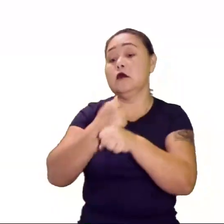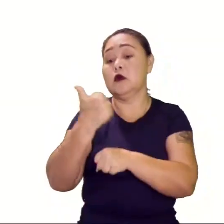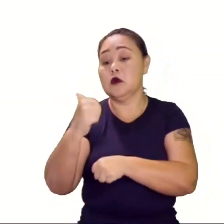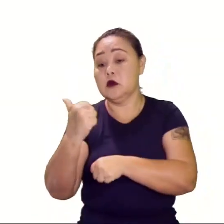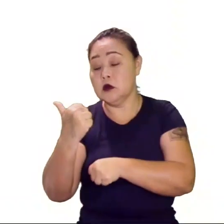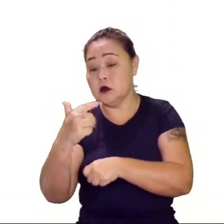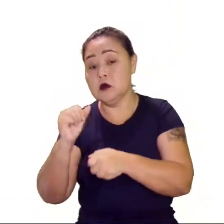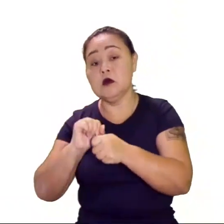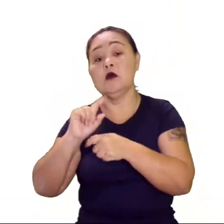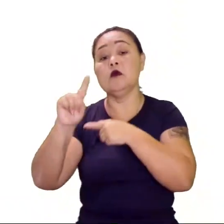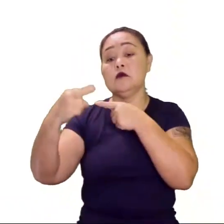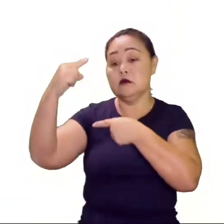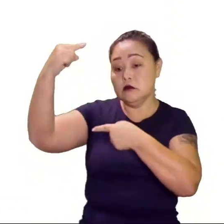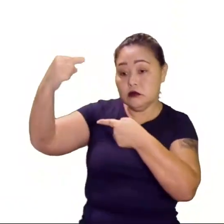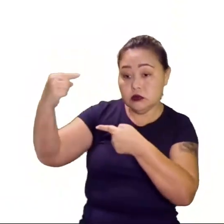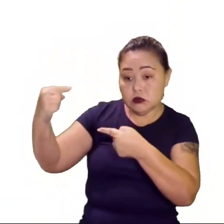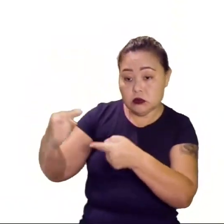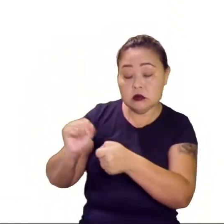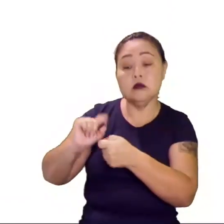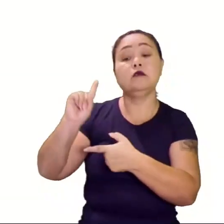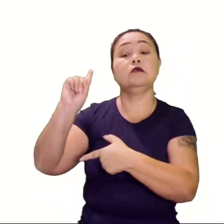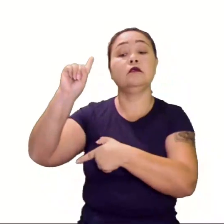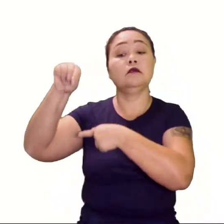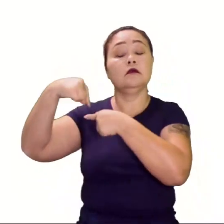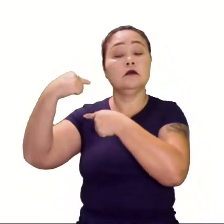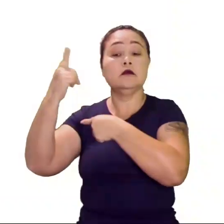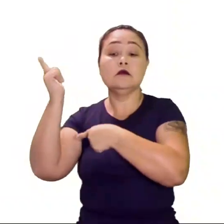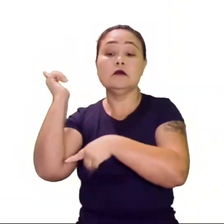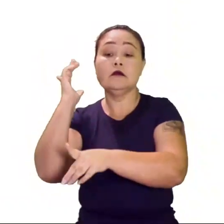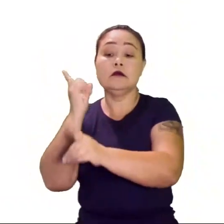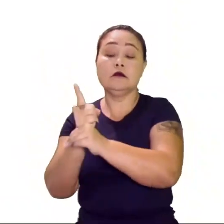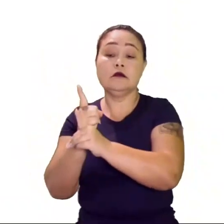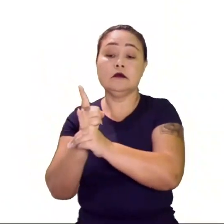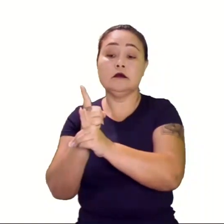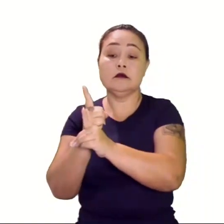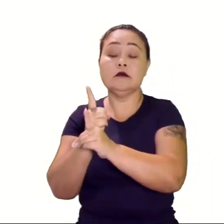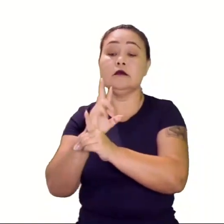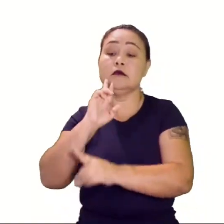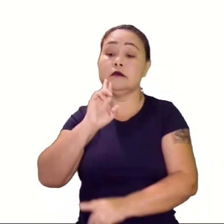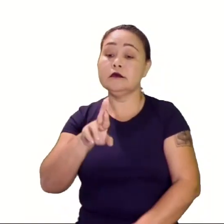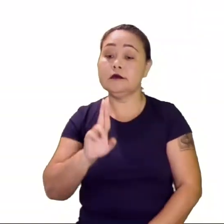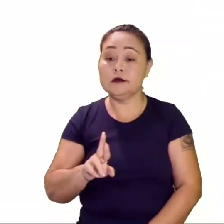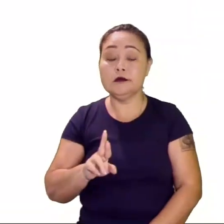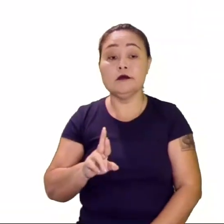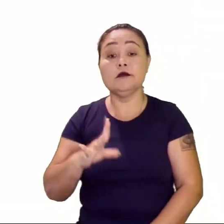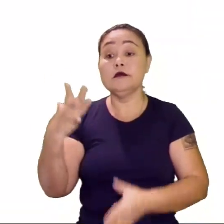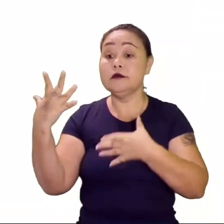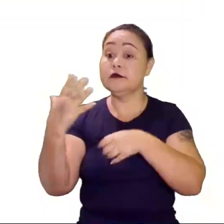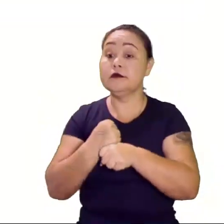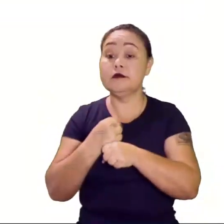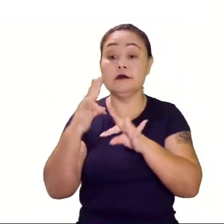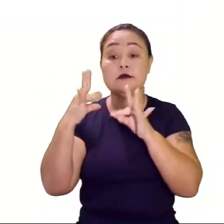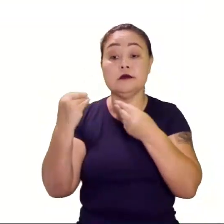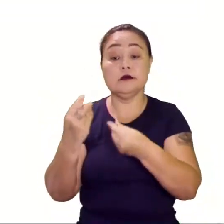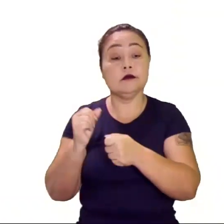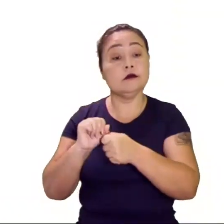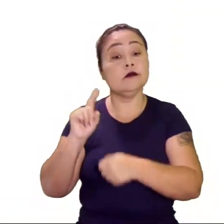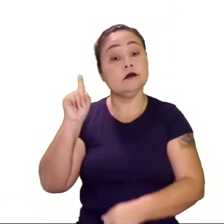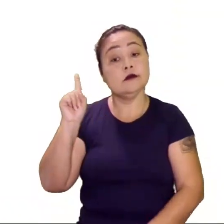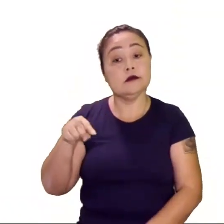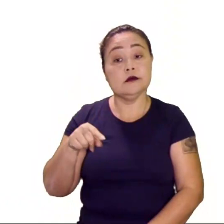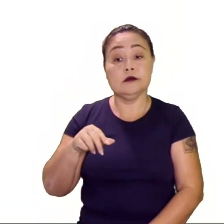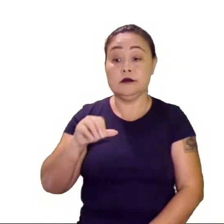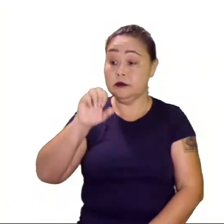somar o 66 com 22, e aí a gente vai chegando aí aos resultados, somando tudo, a nossa soma